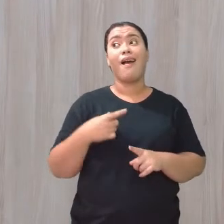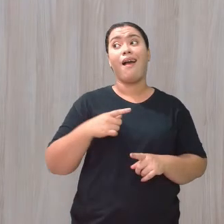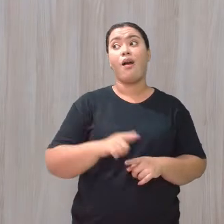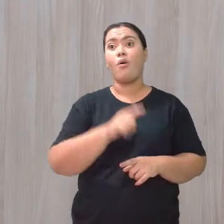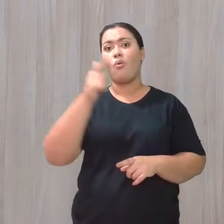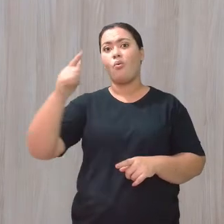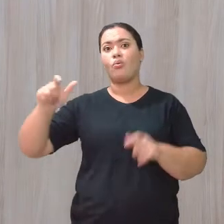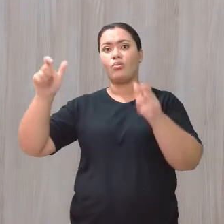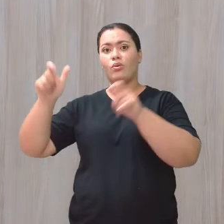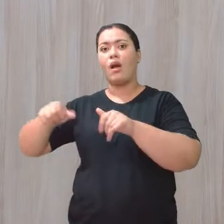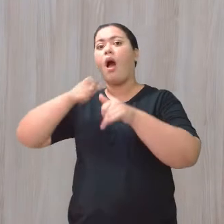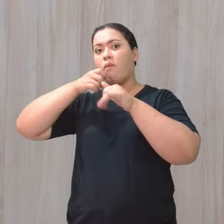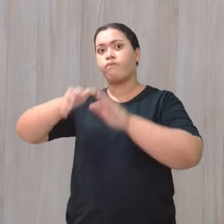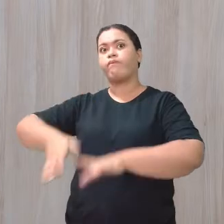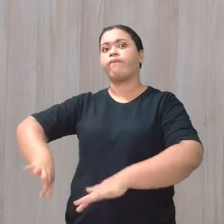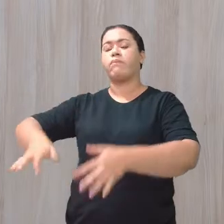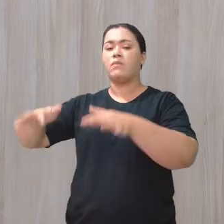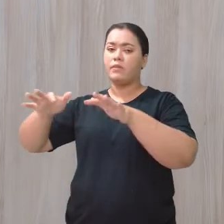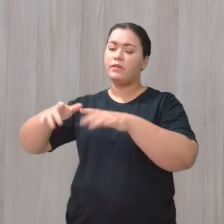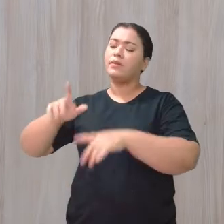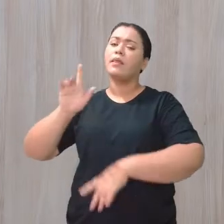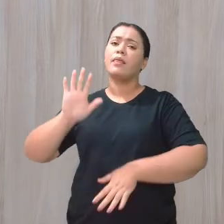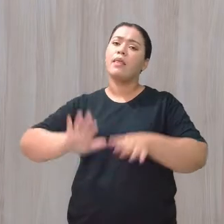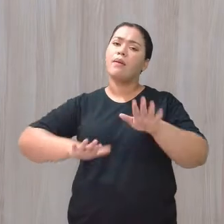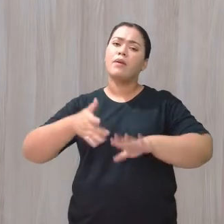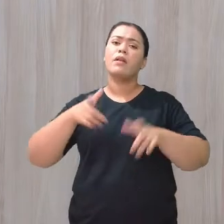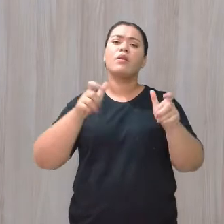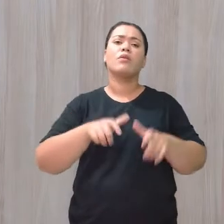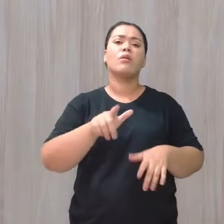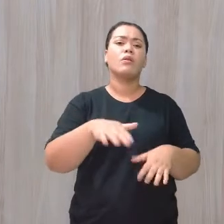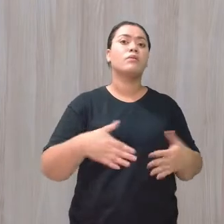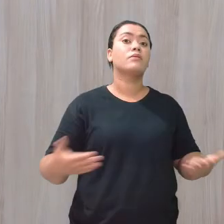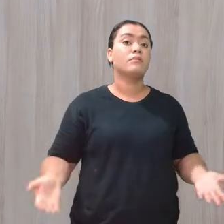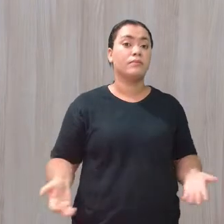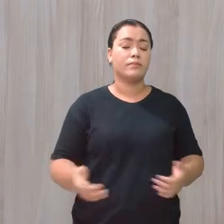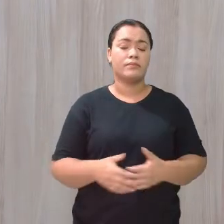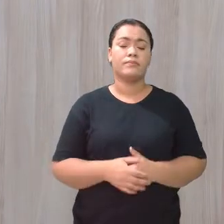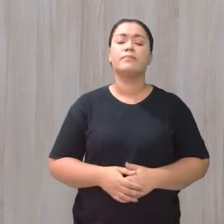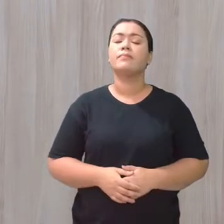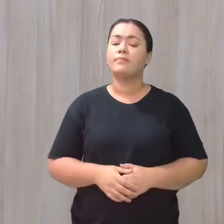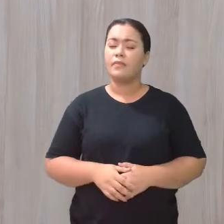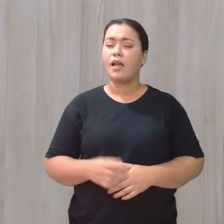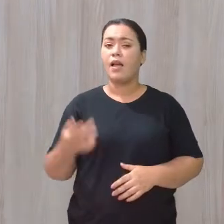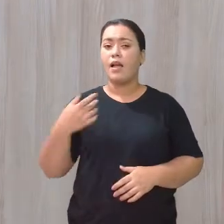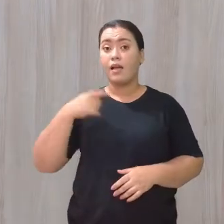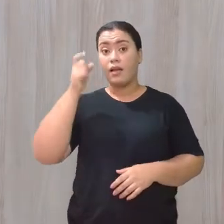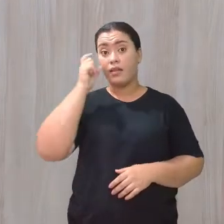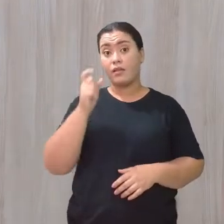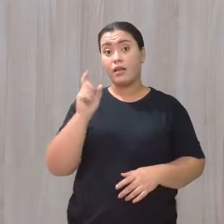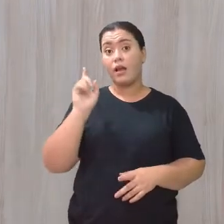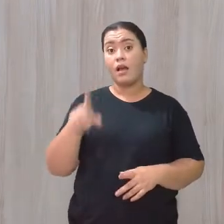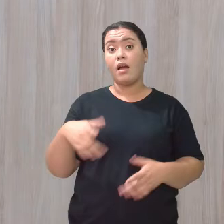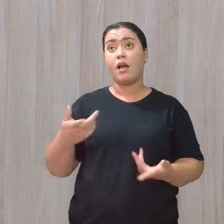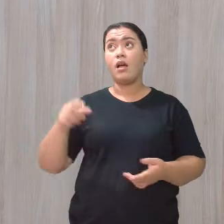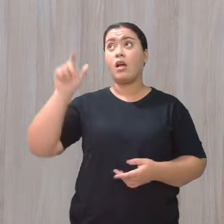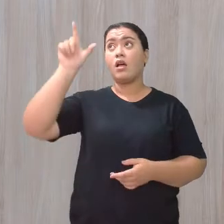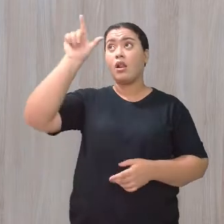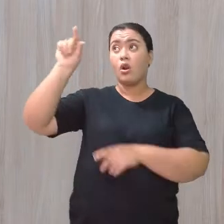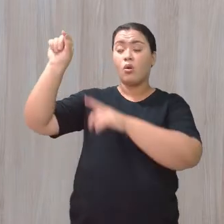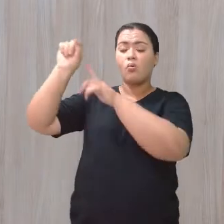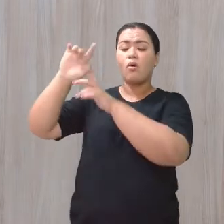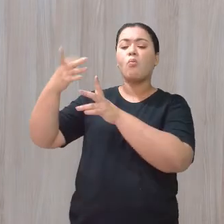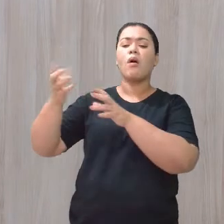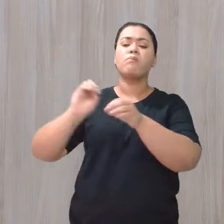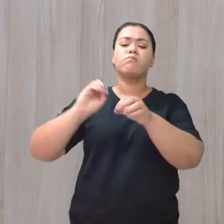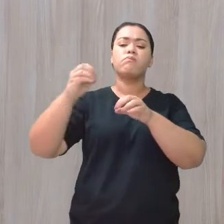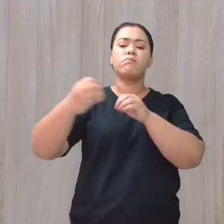dependendo também do local em que você está. Então, observem aí que é bem interessante essa questão da posição da lua, né?